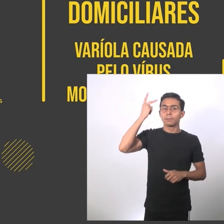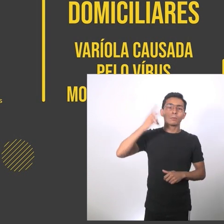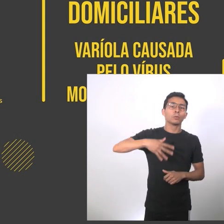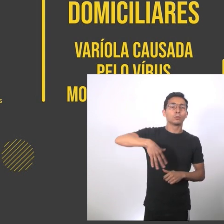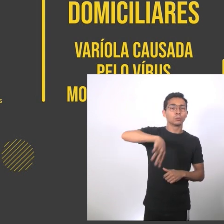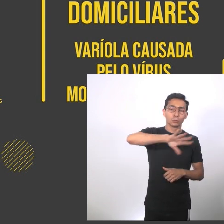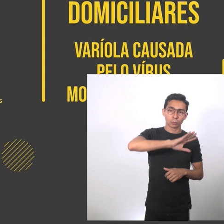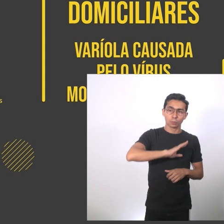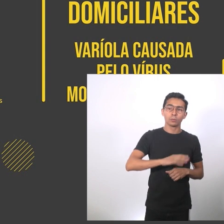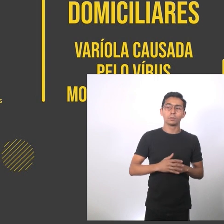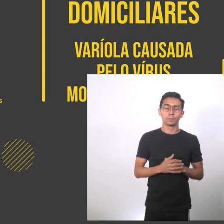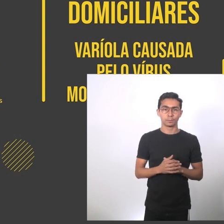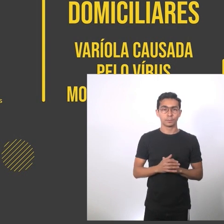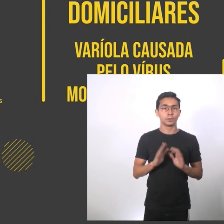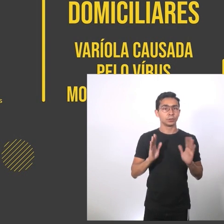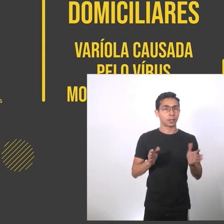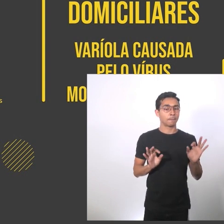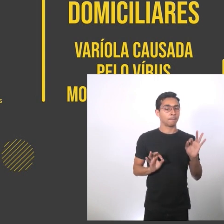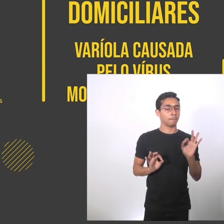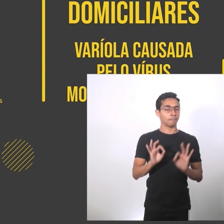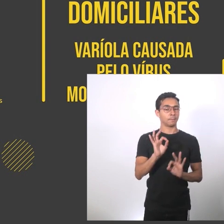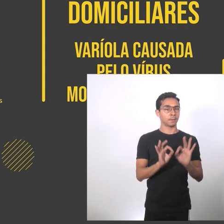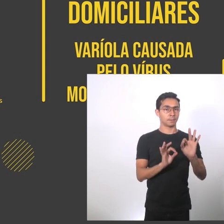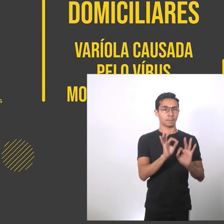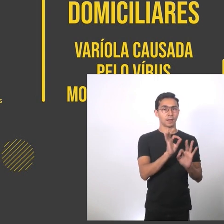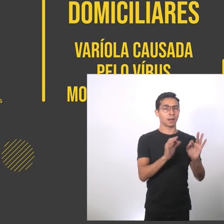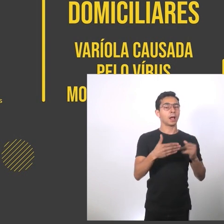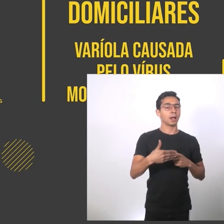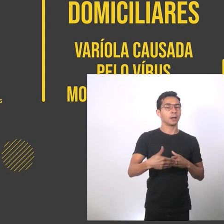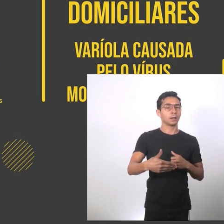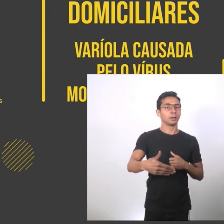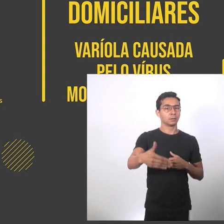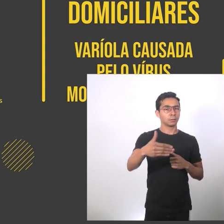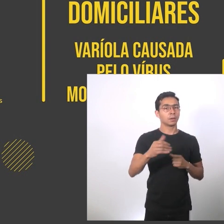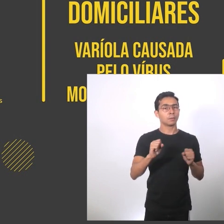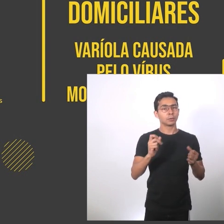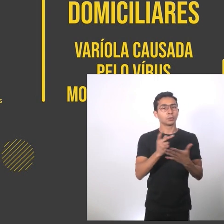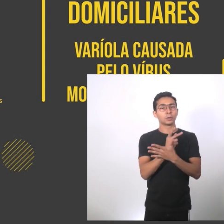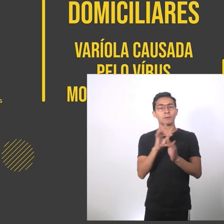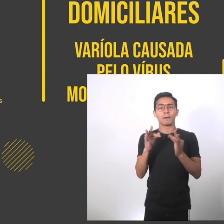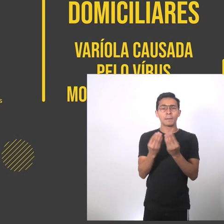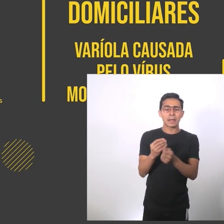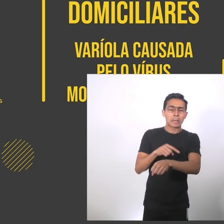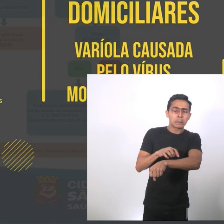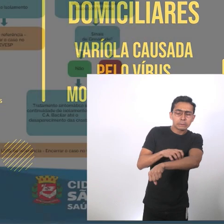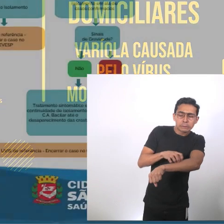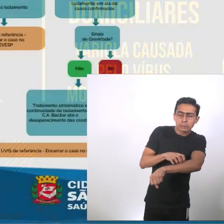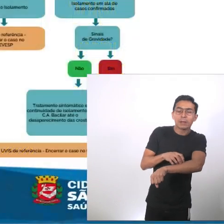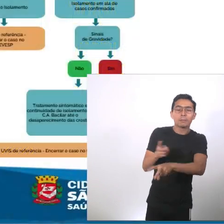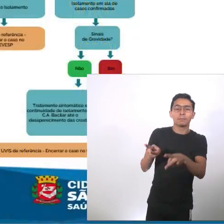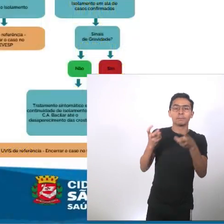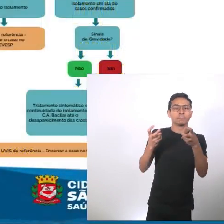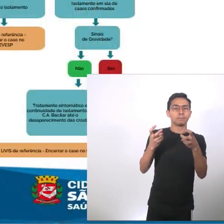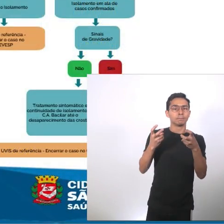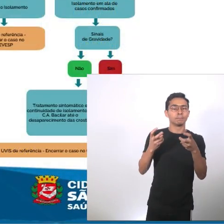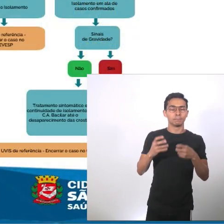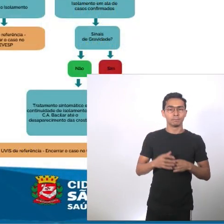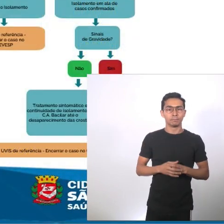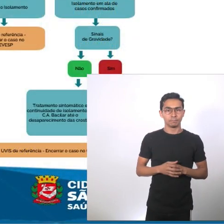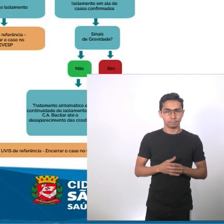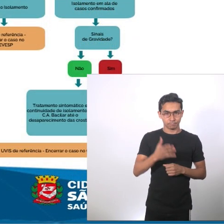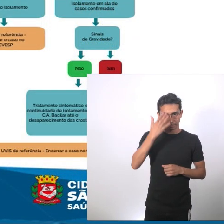ficar preparada para qualquer coisa de diferente que aconteça com seus familiares. Muito obrigado.